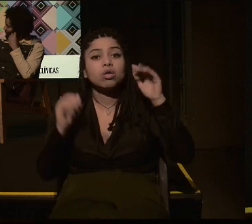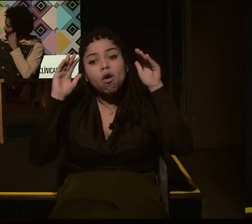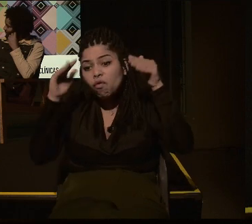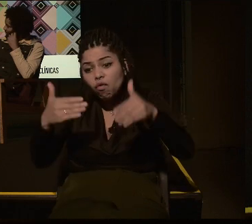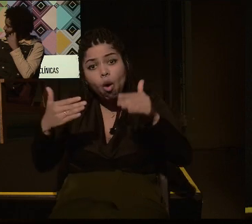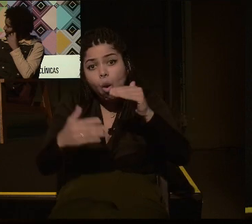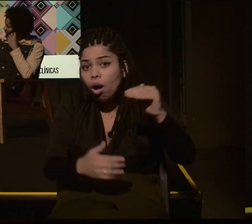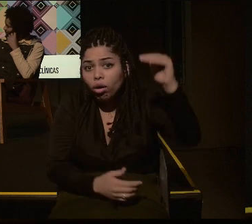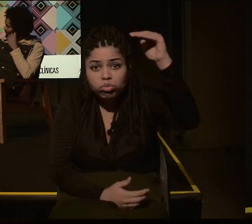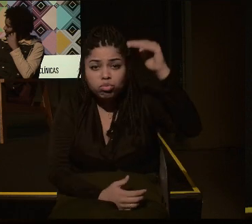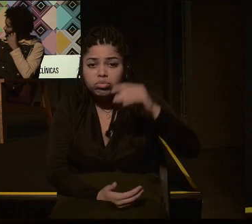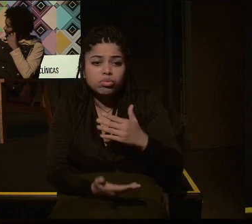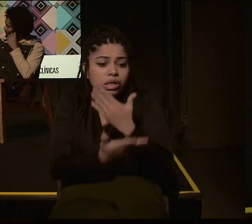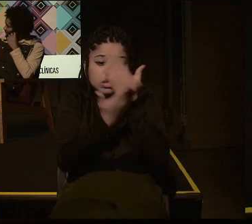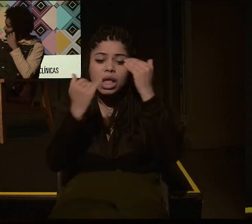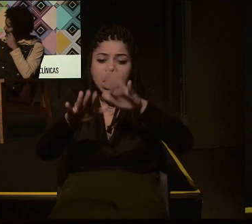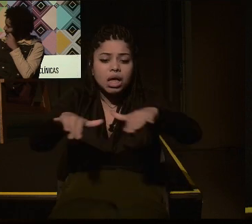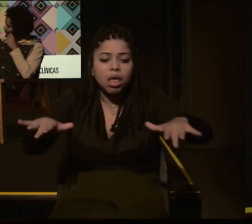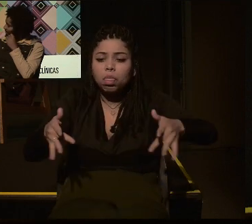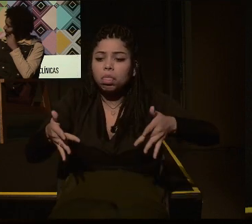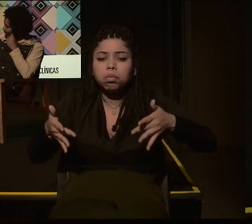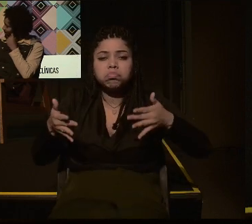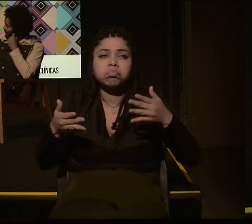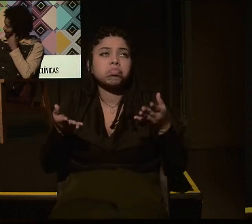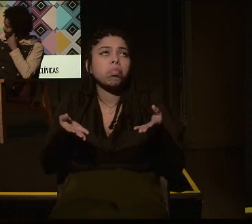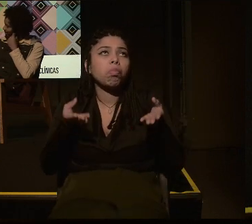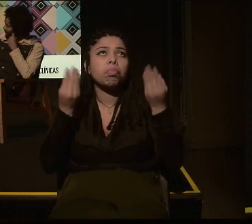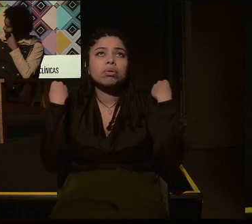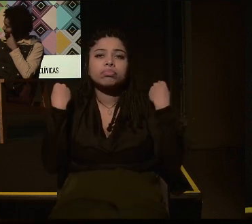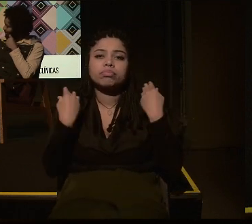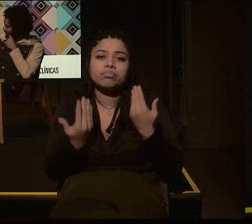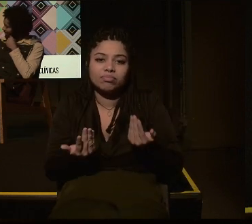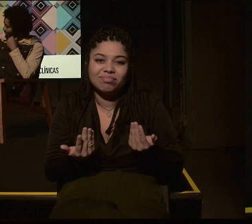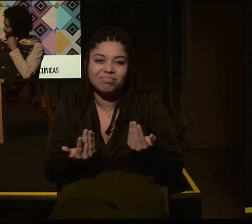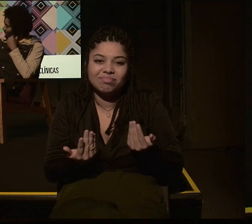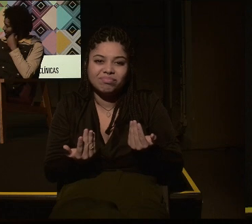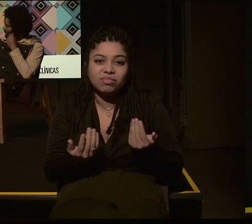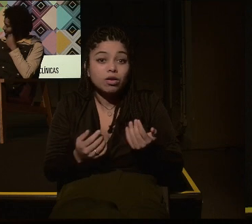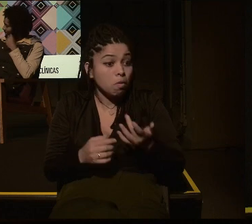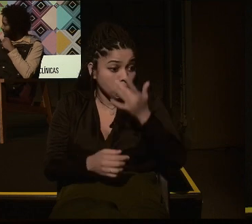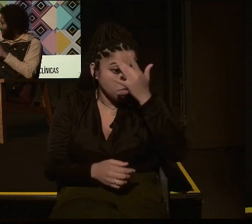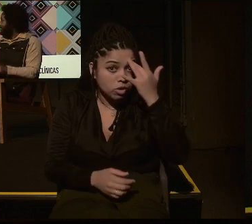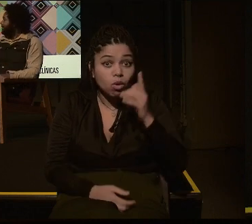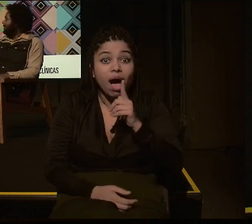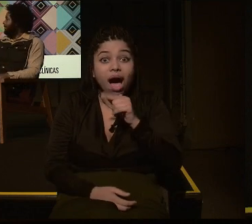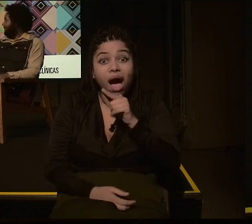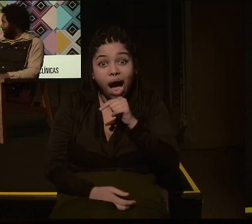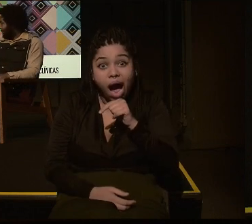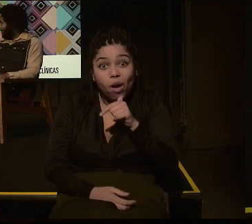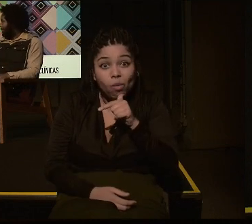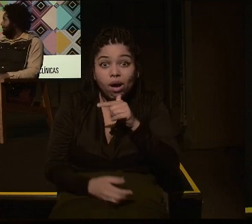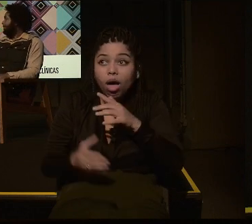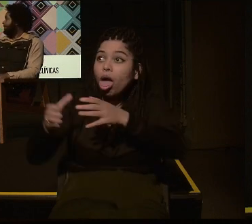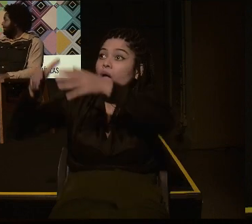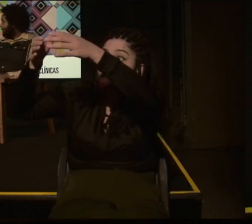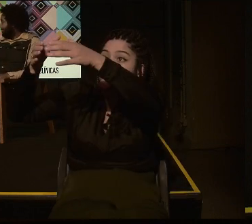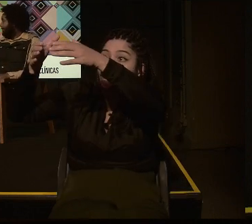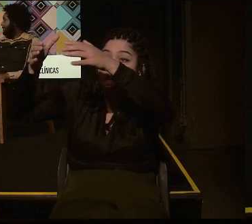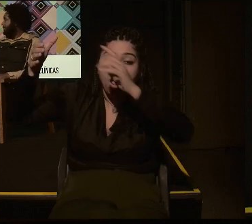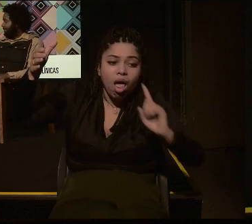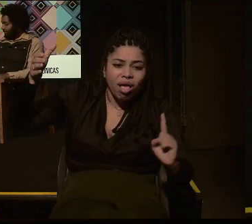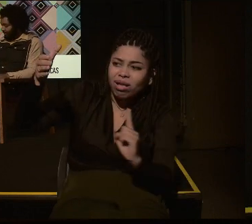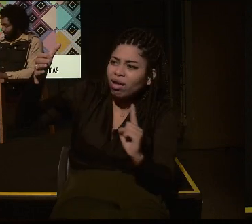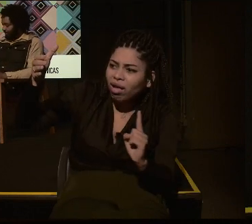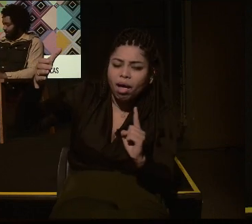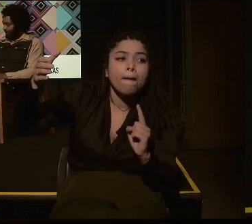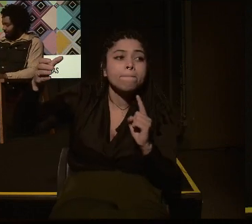É esquecer que, talvez, para alguém tomar água, o filtro tem que ser baixo. Então, percebam